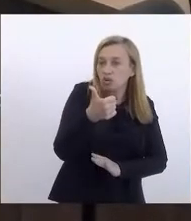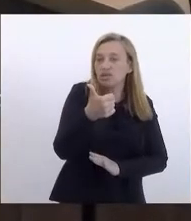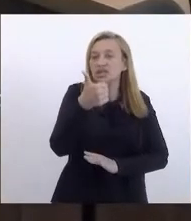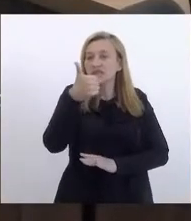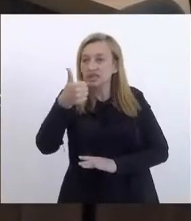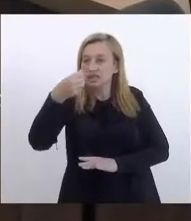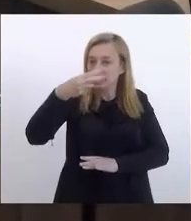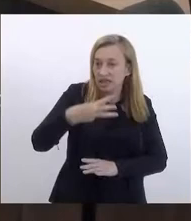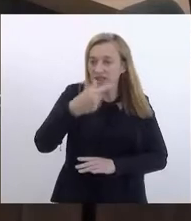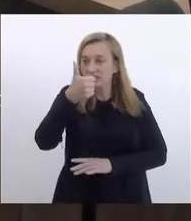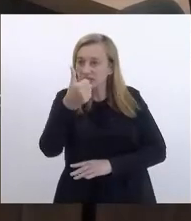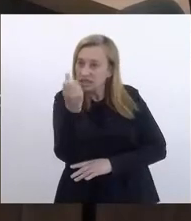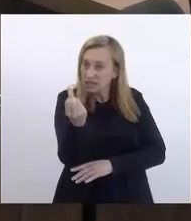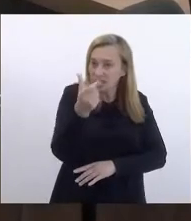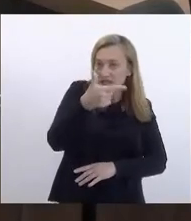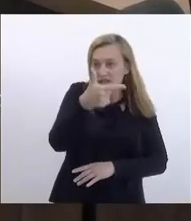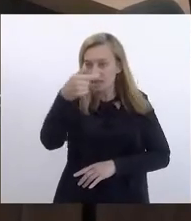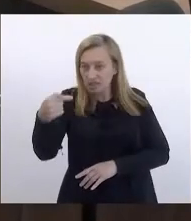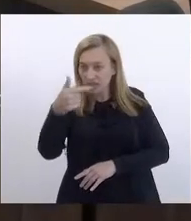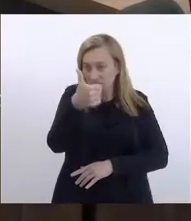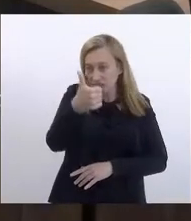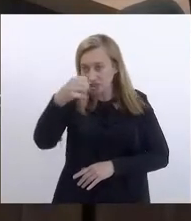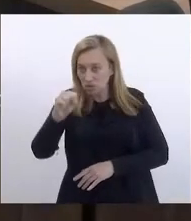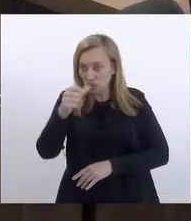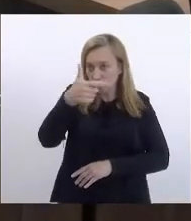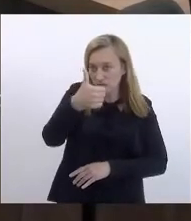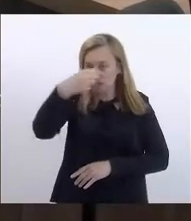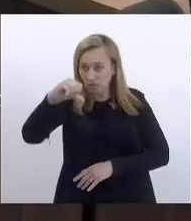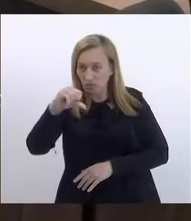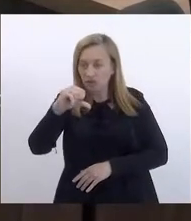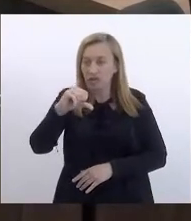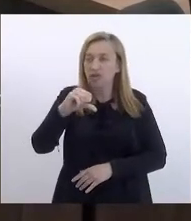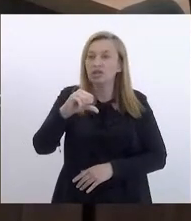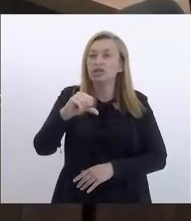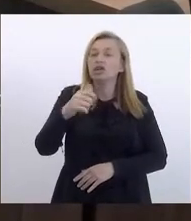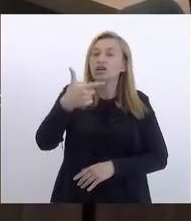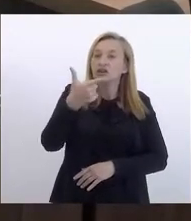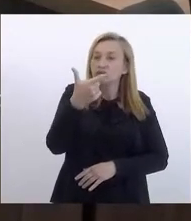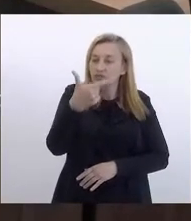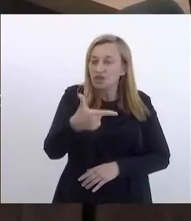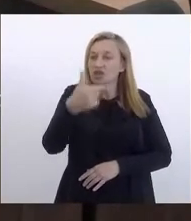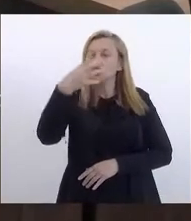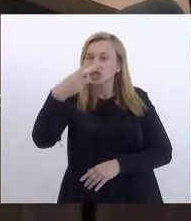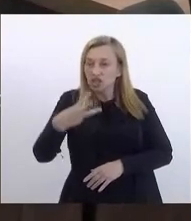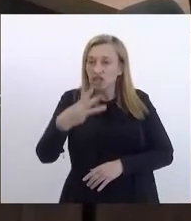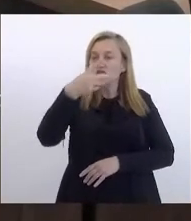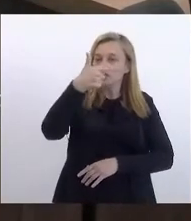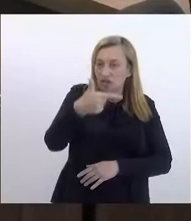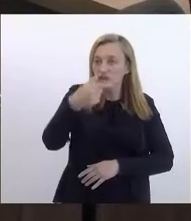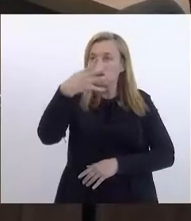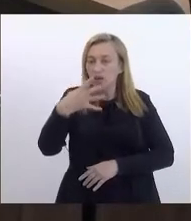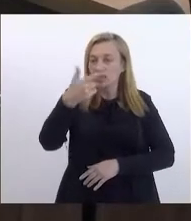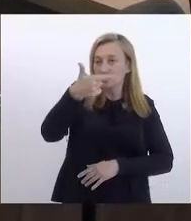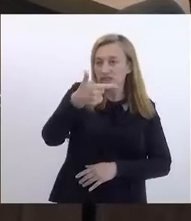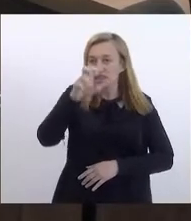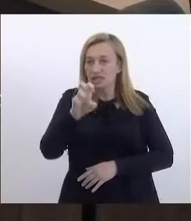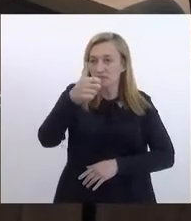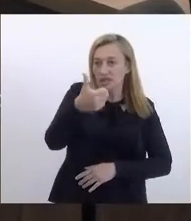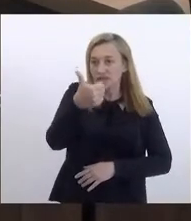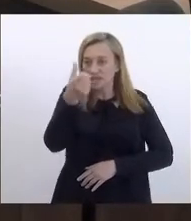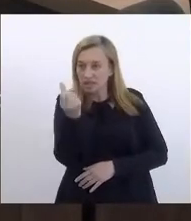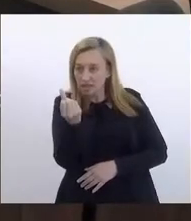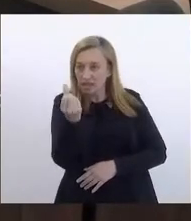13, 16, 17, 18, 19, 23, 24, 25, 26